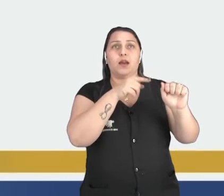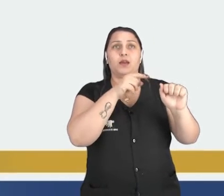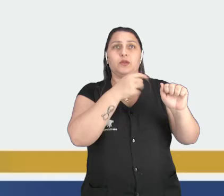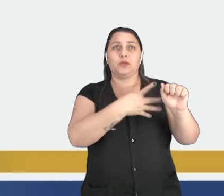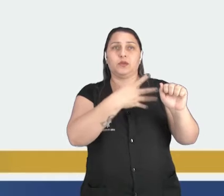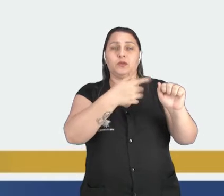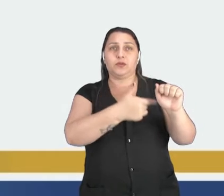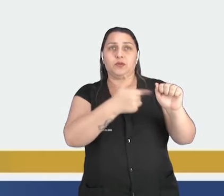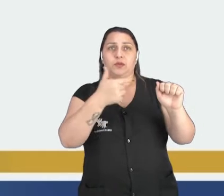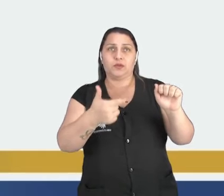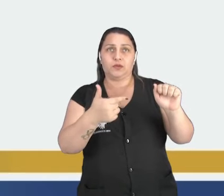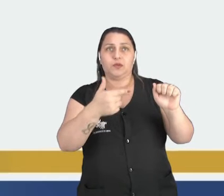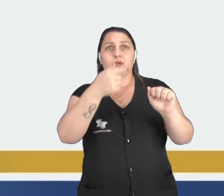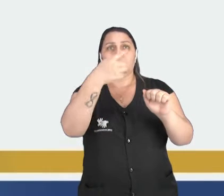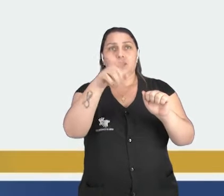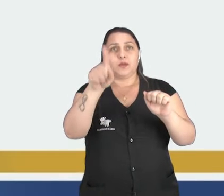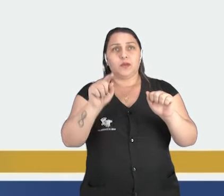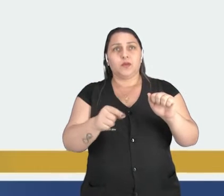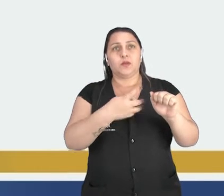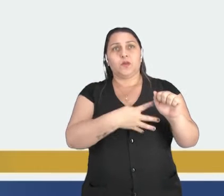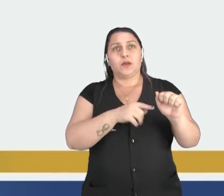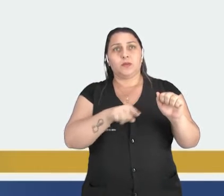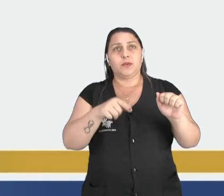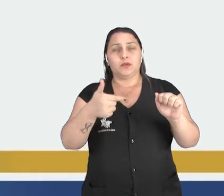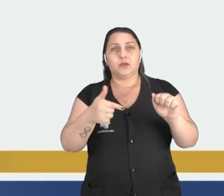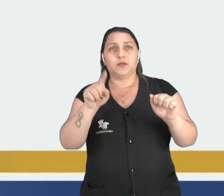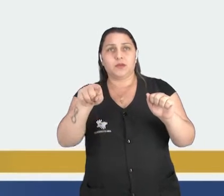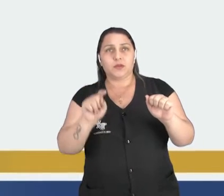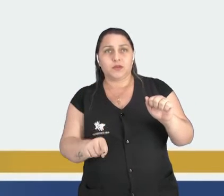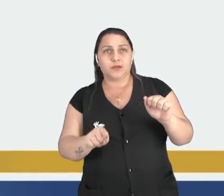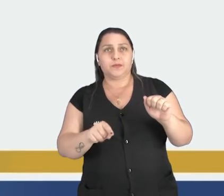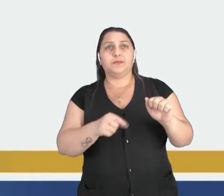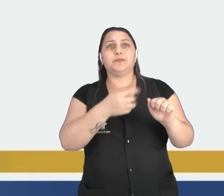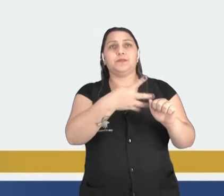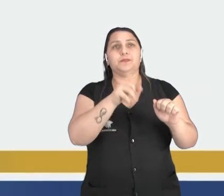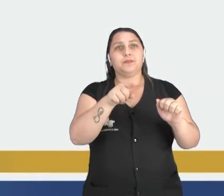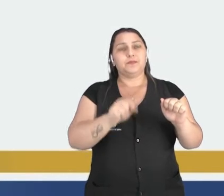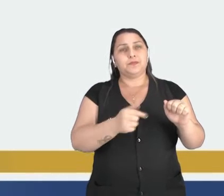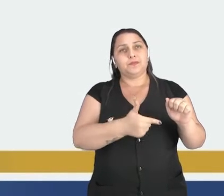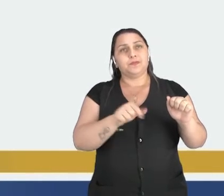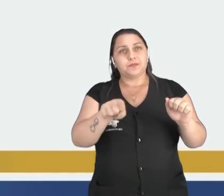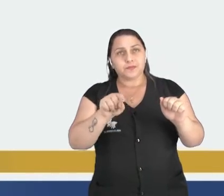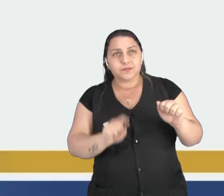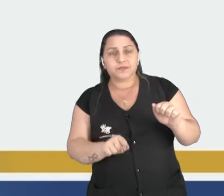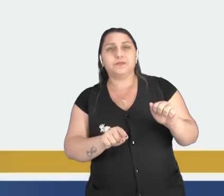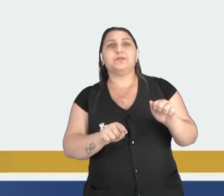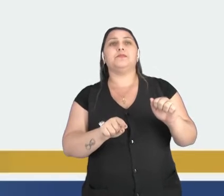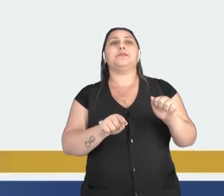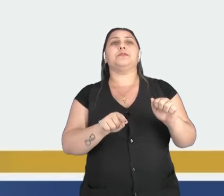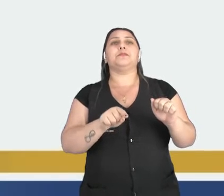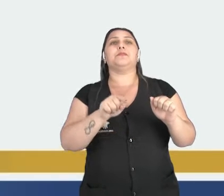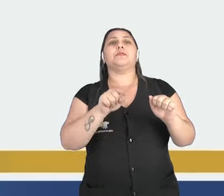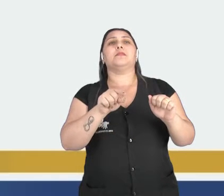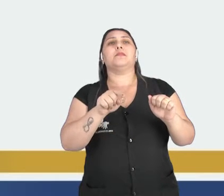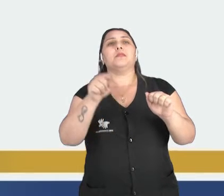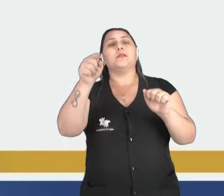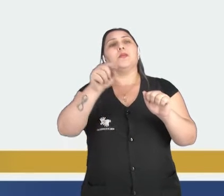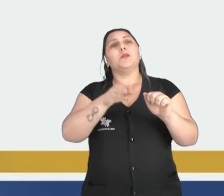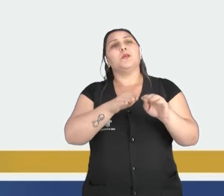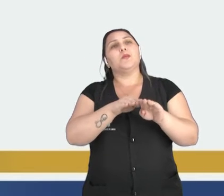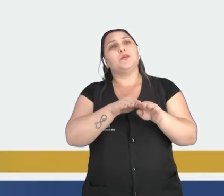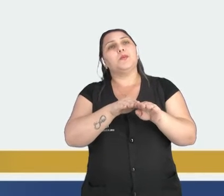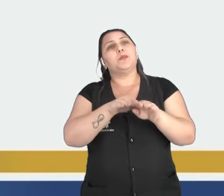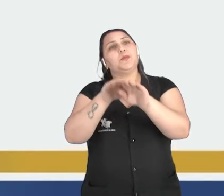ó. 4 fatorial sobre 4 menos 2 fatorial. Fica 4 dividido para 2 fatorial. Decresce o